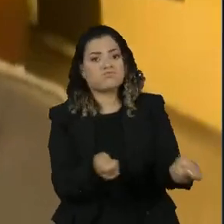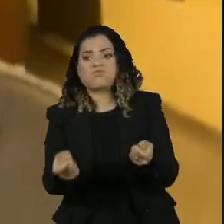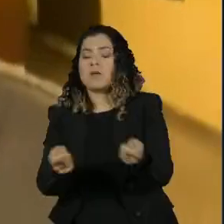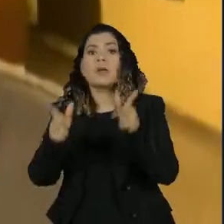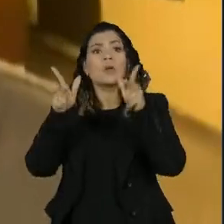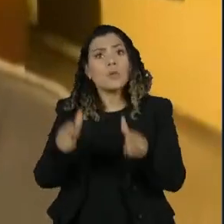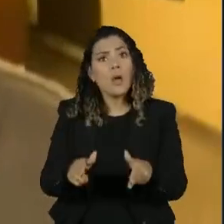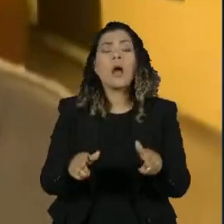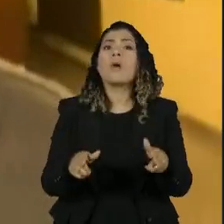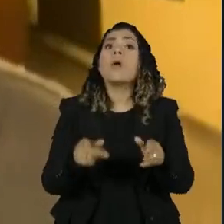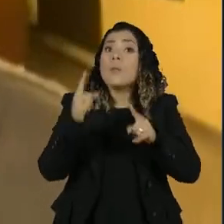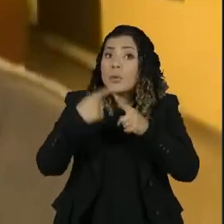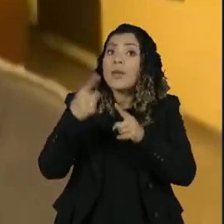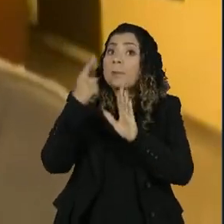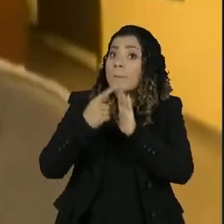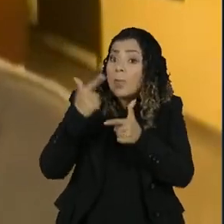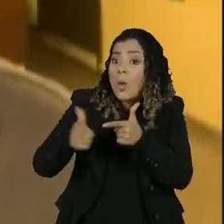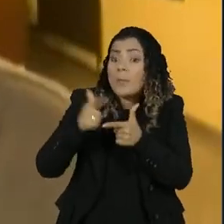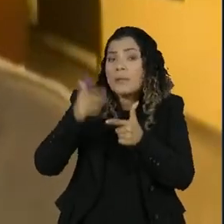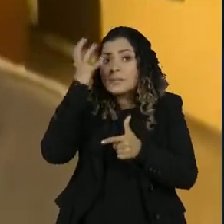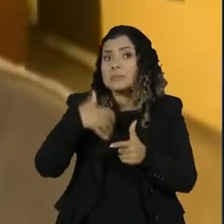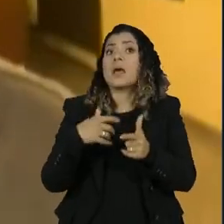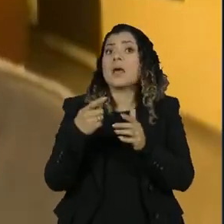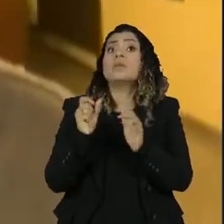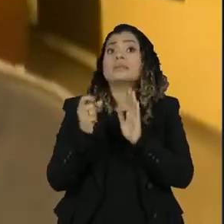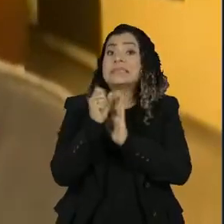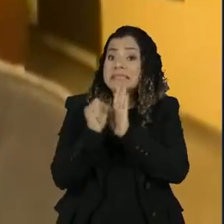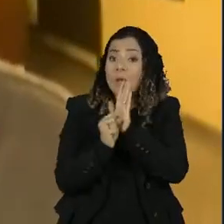considerar que a resistência é a pandemia do século 21